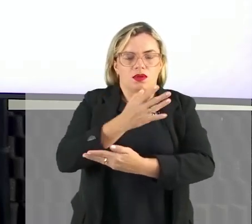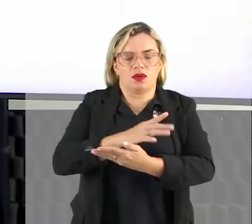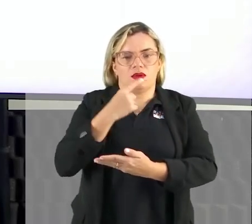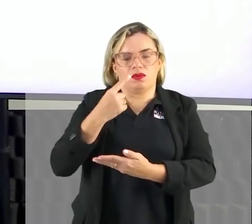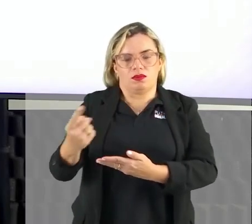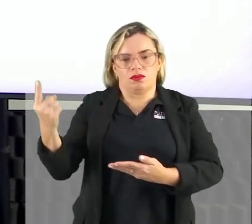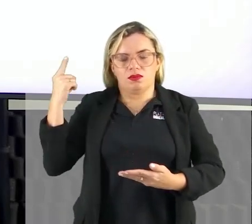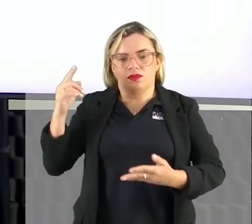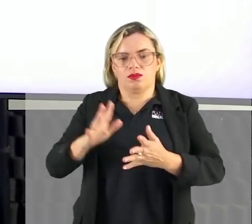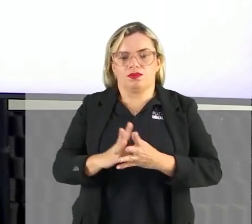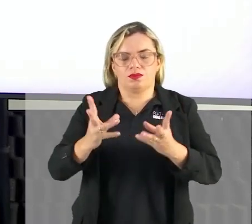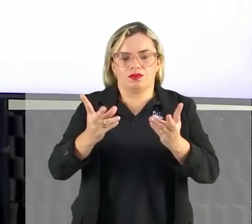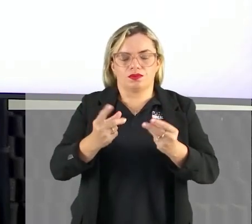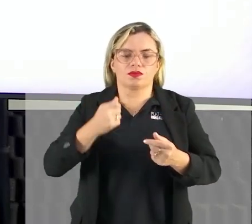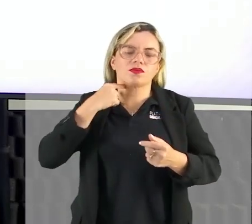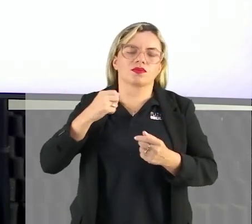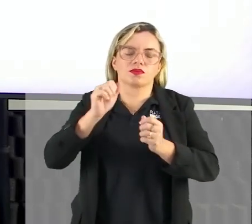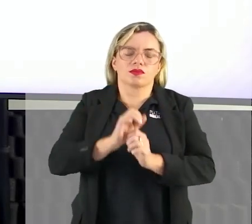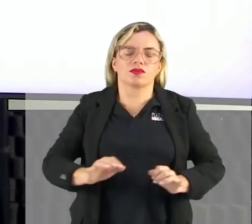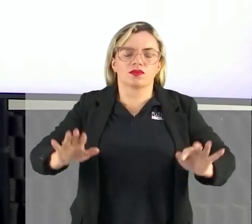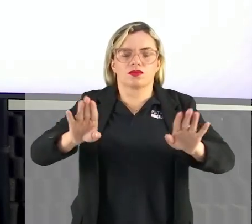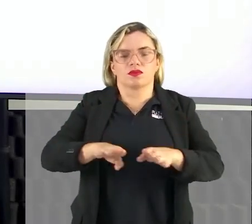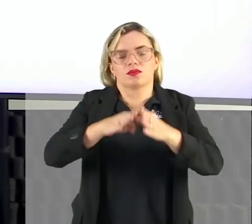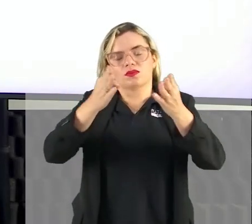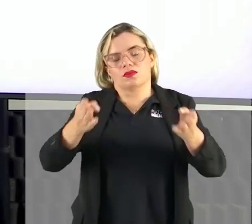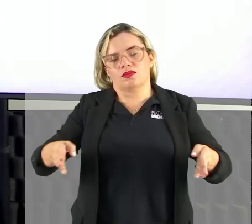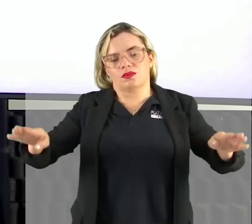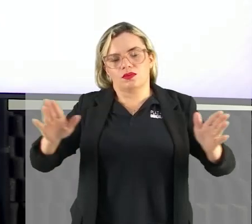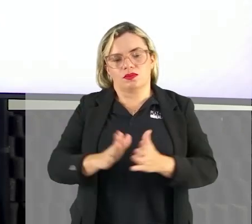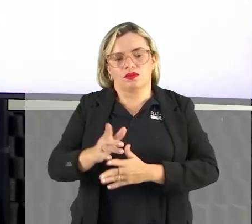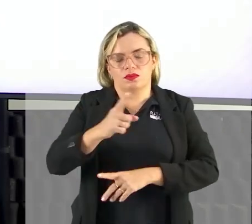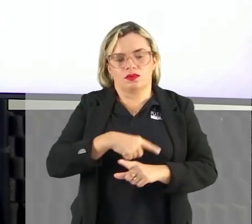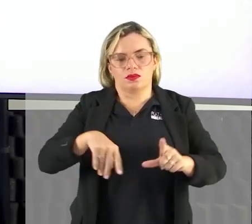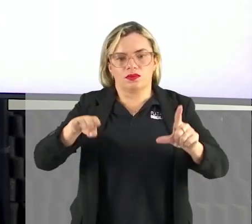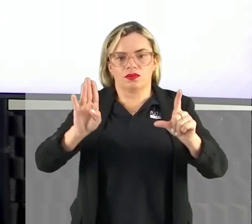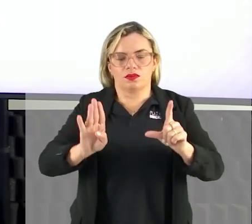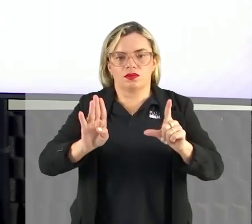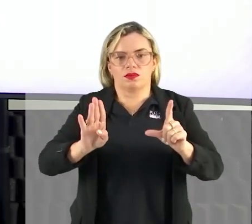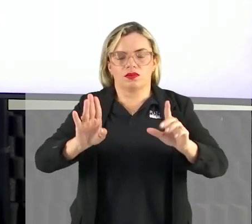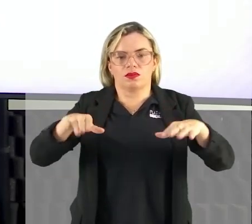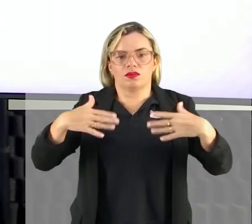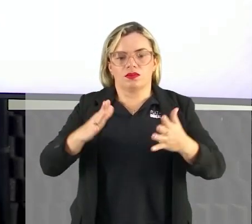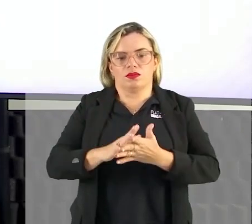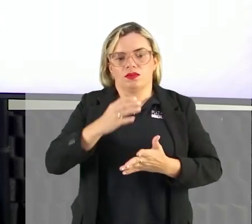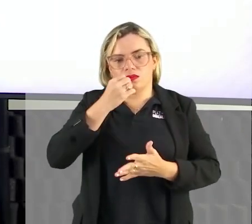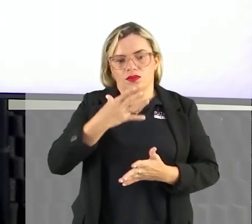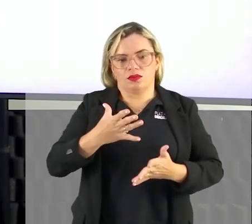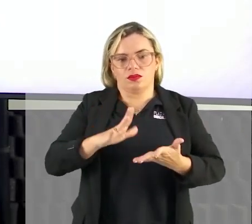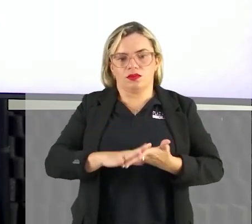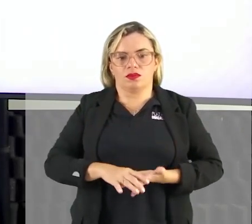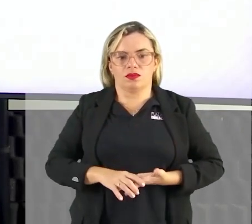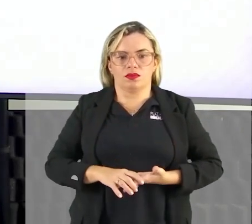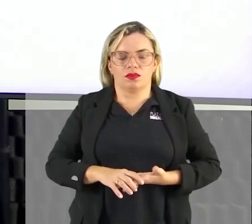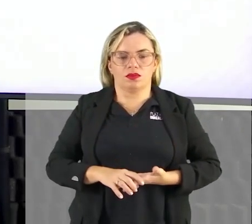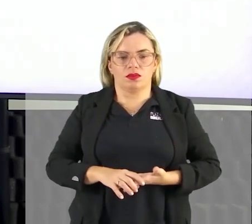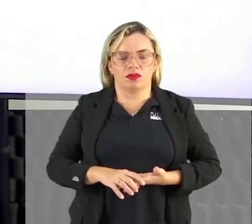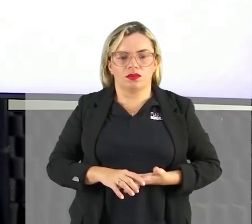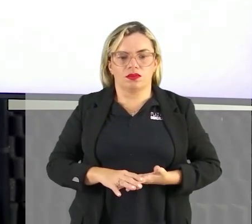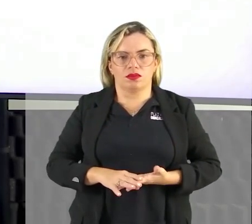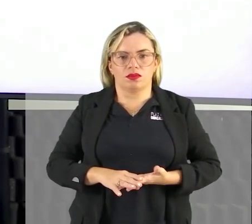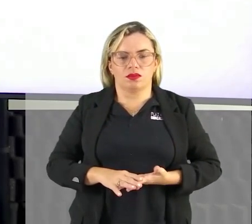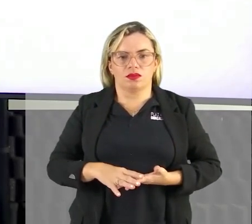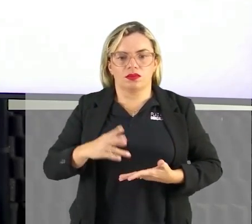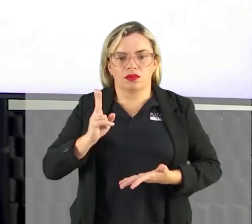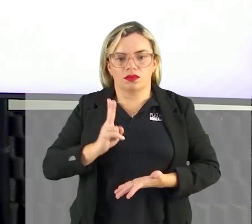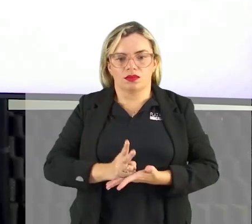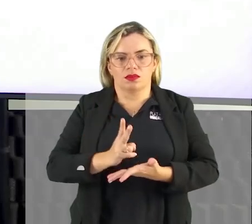desses compostos, certamente são os golfinhos, letra B, tá bom? Para